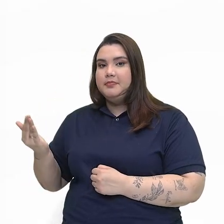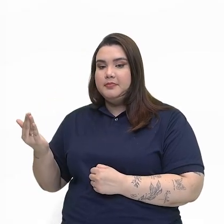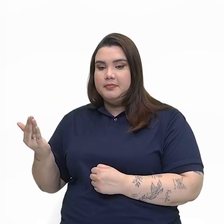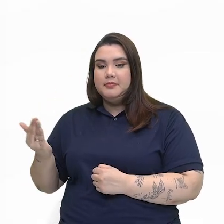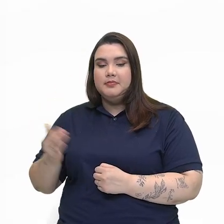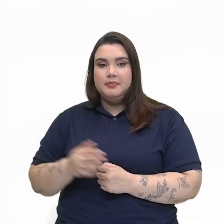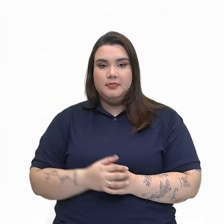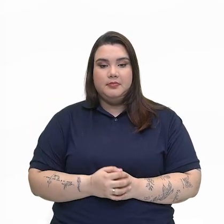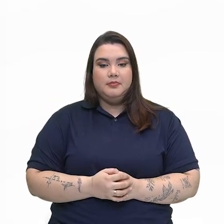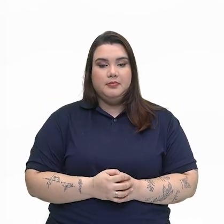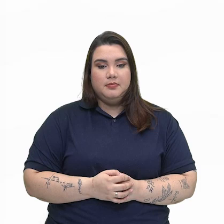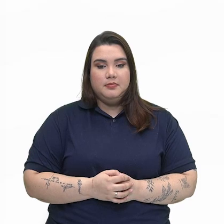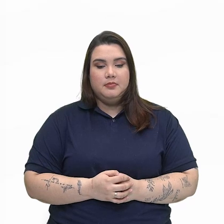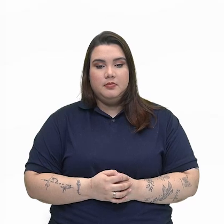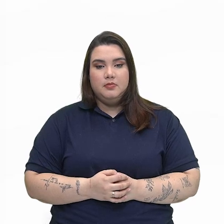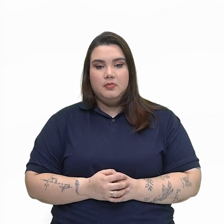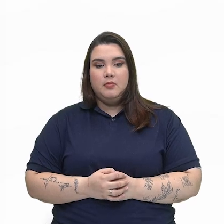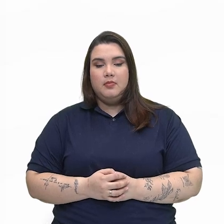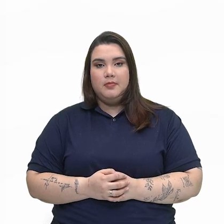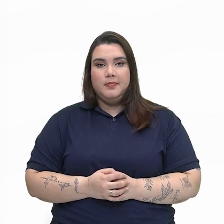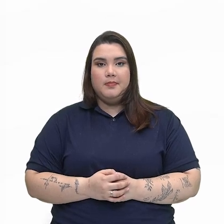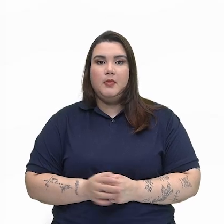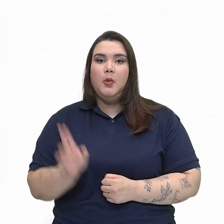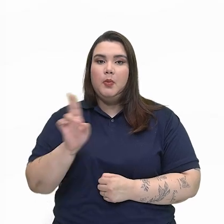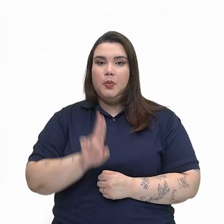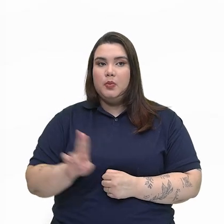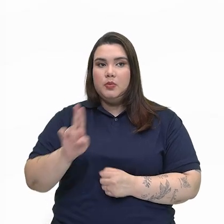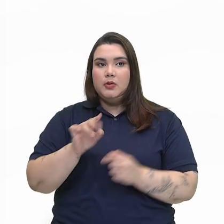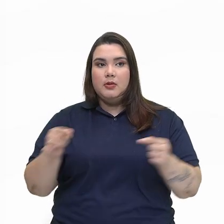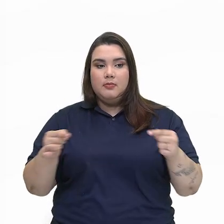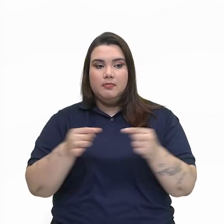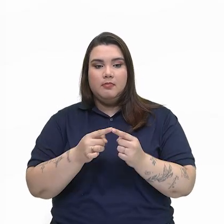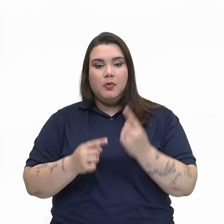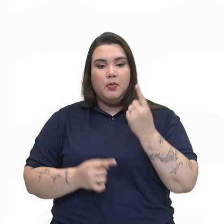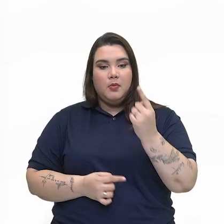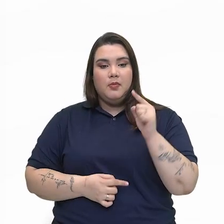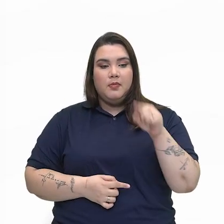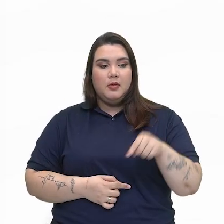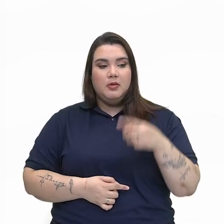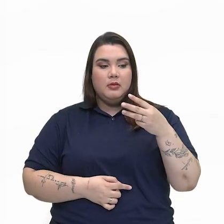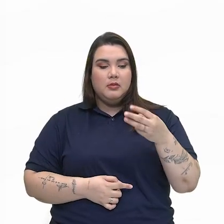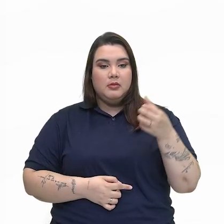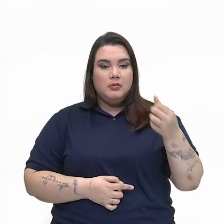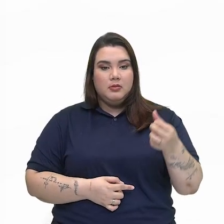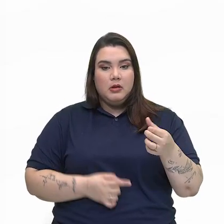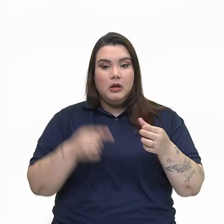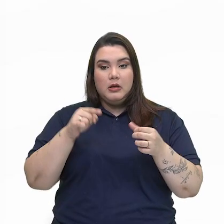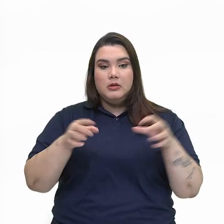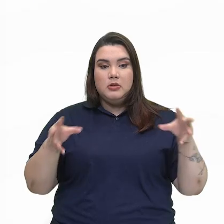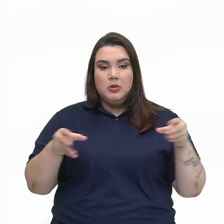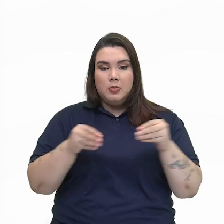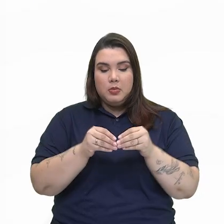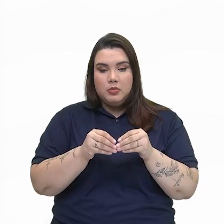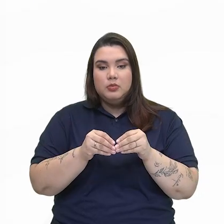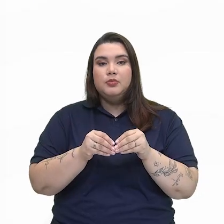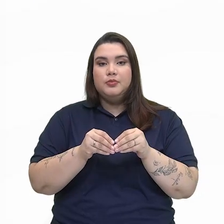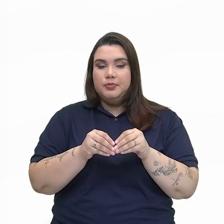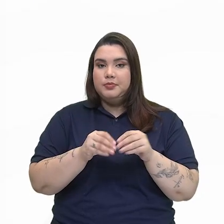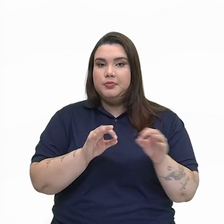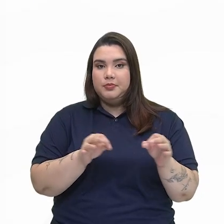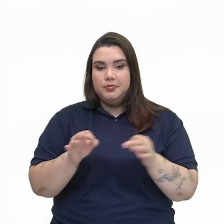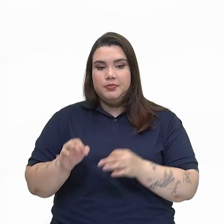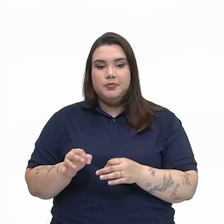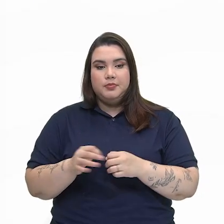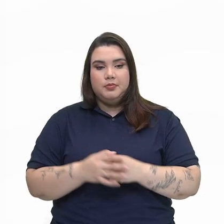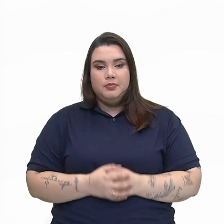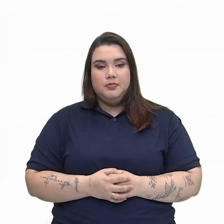1,36. Utilizei com duas casas decimais. É o arredondamento com duas casas